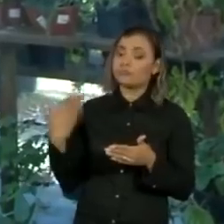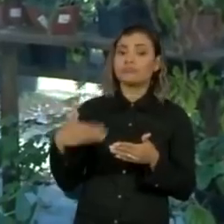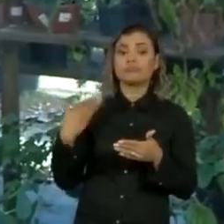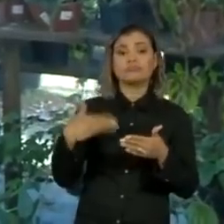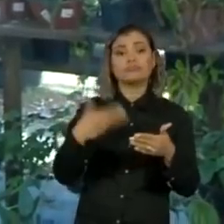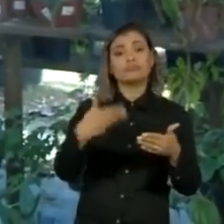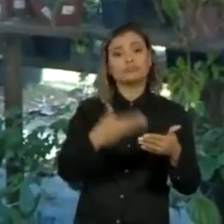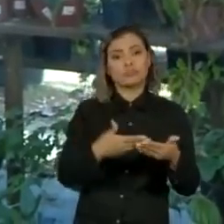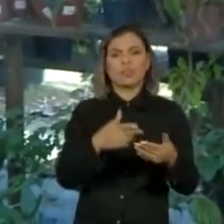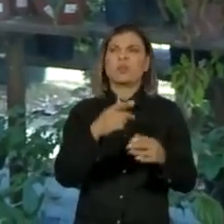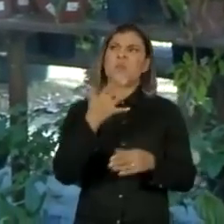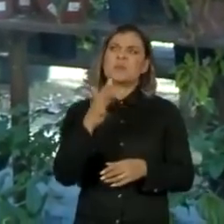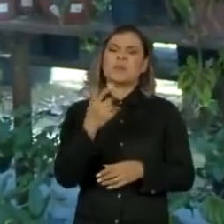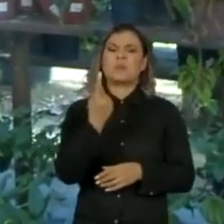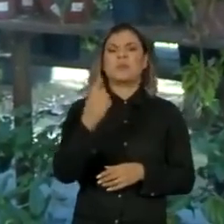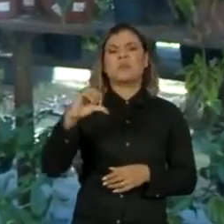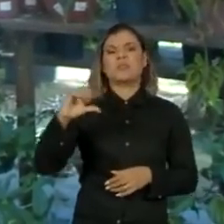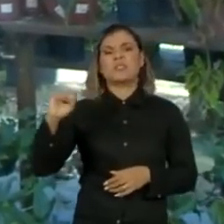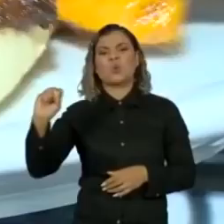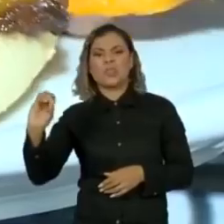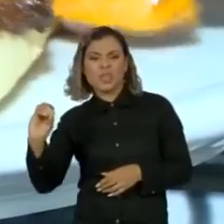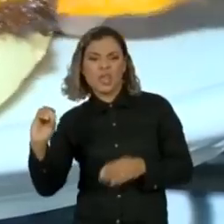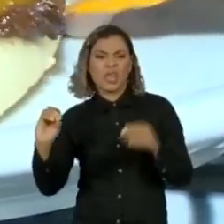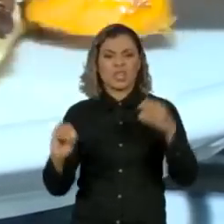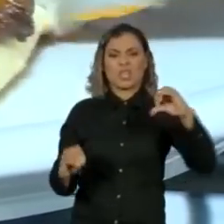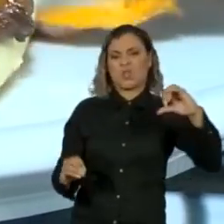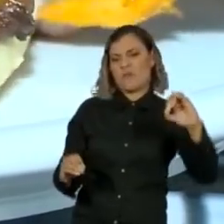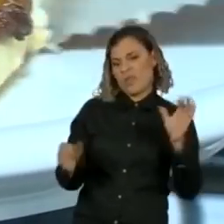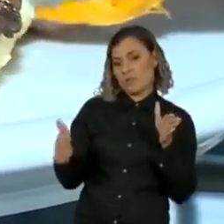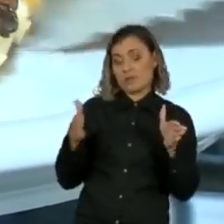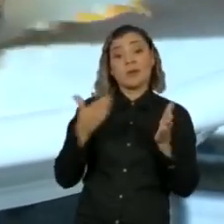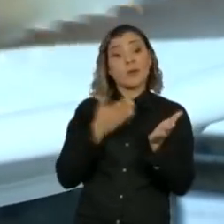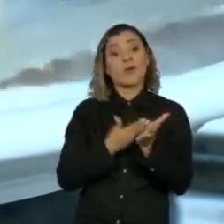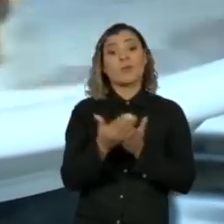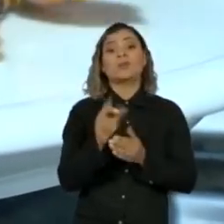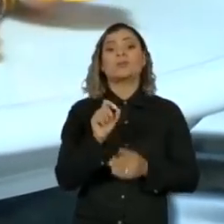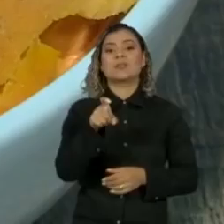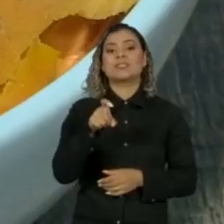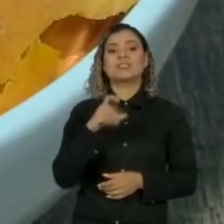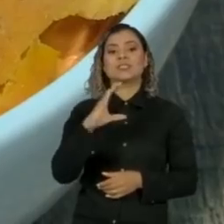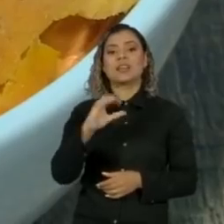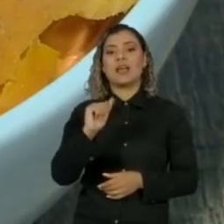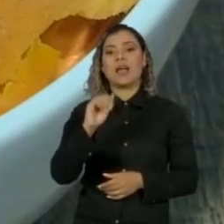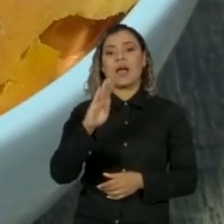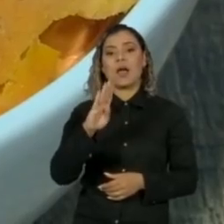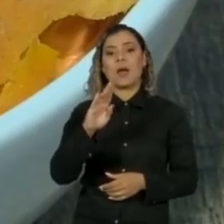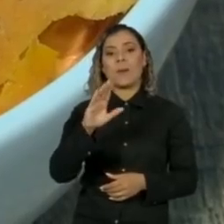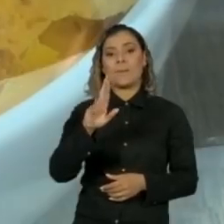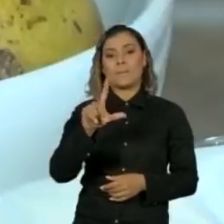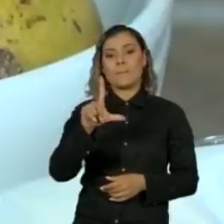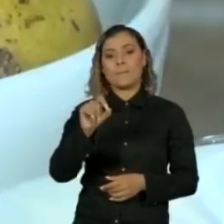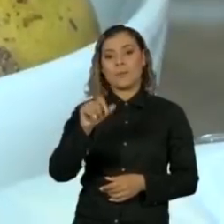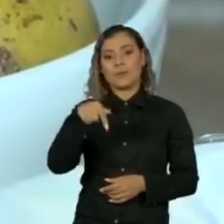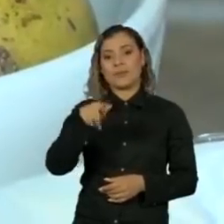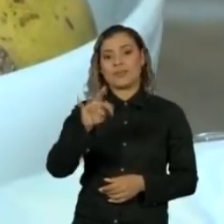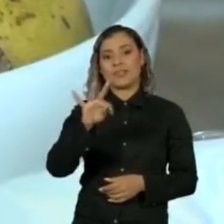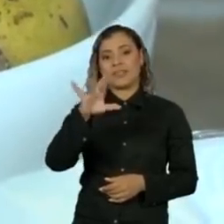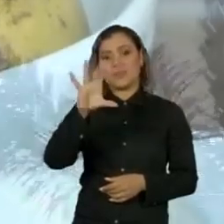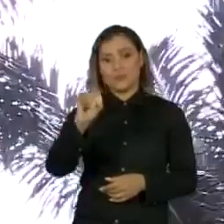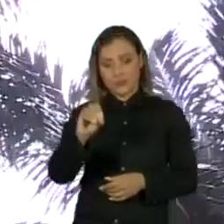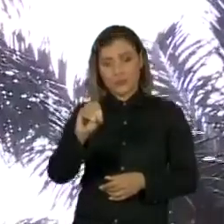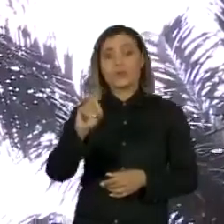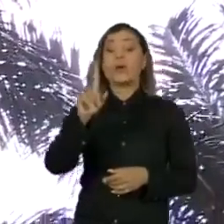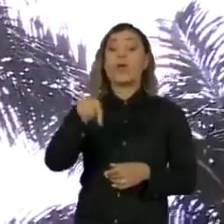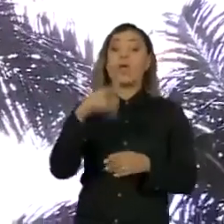talvez na década de 80 para 90, começou-se a chamar de x-caboquinho. tamanho. O tucumã é essa fruta de uma